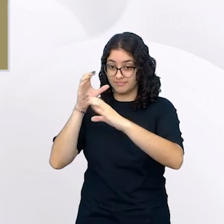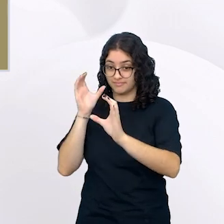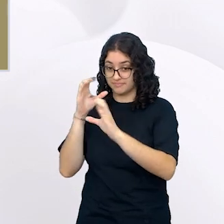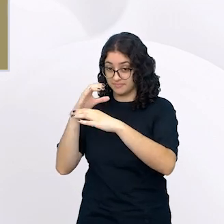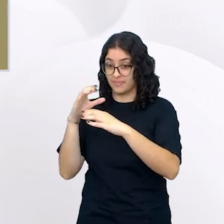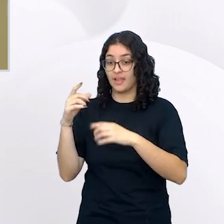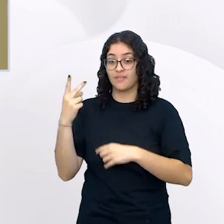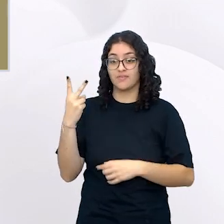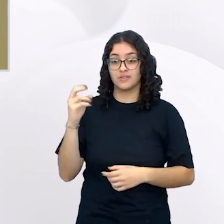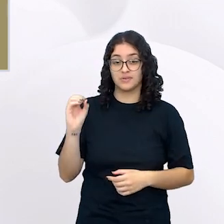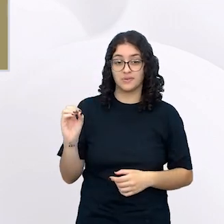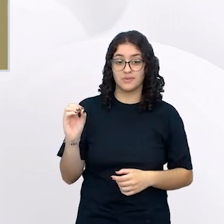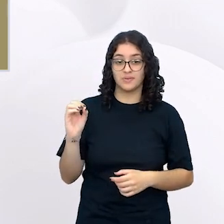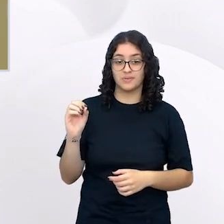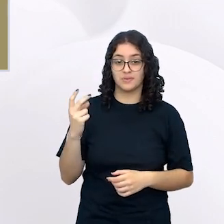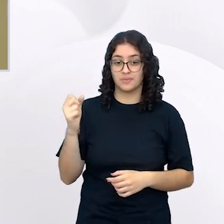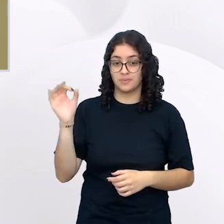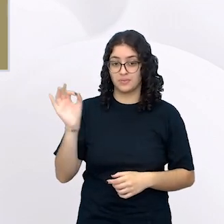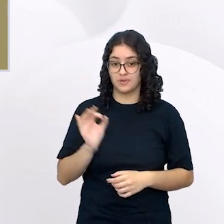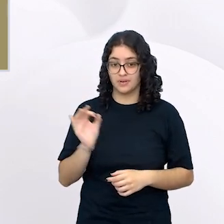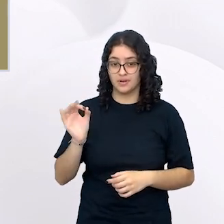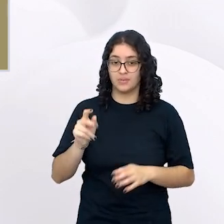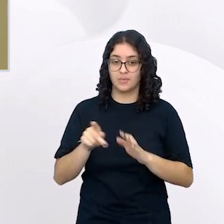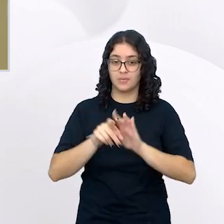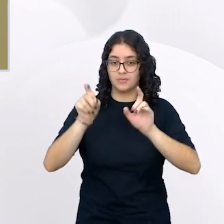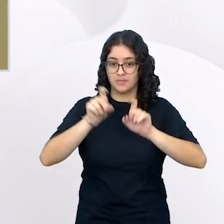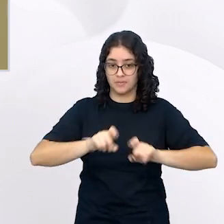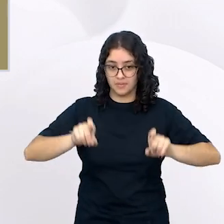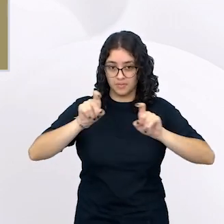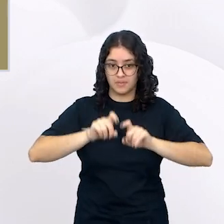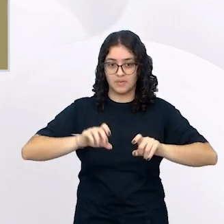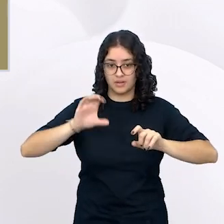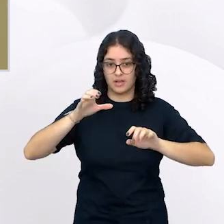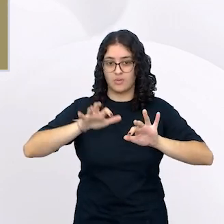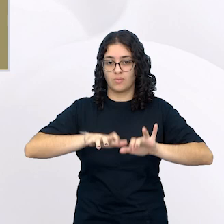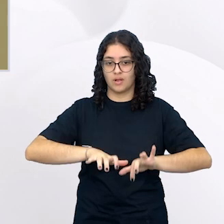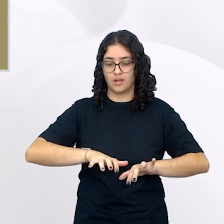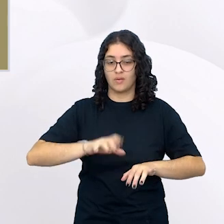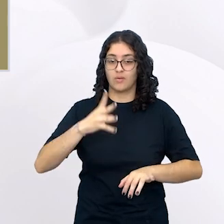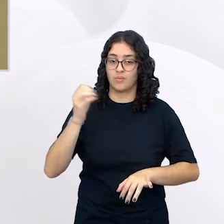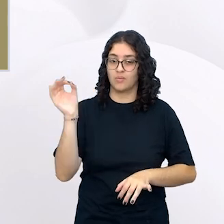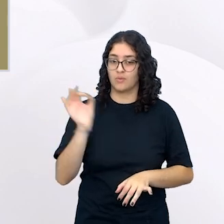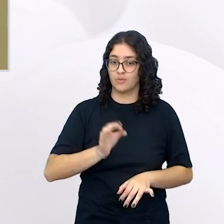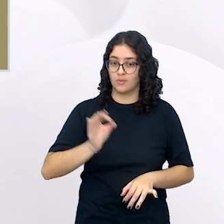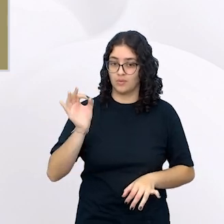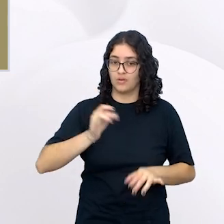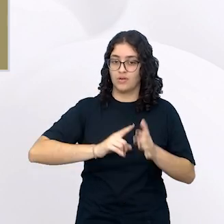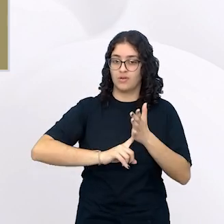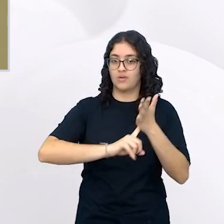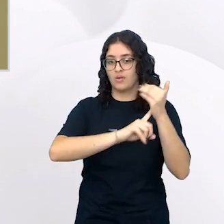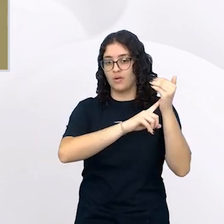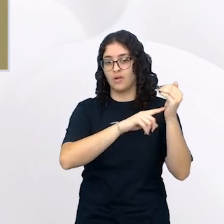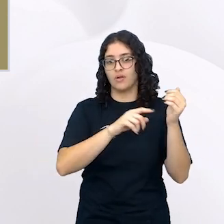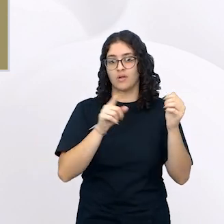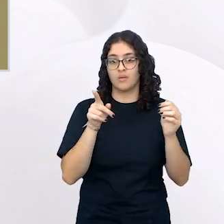apenas. Informática e ciência da computação, 40%. Tecnologia de ponta,